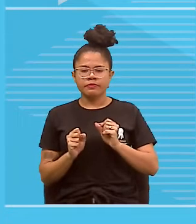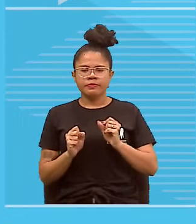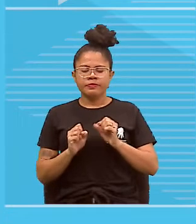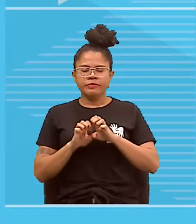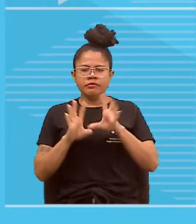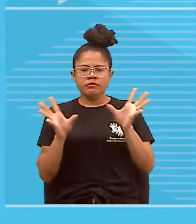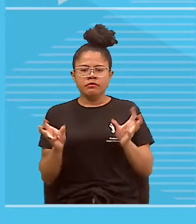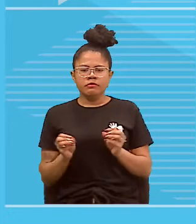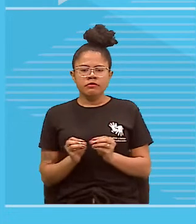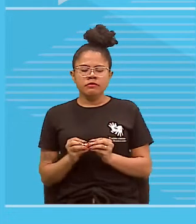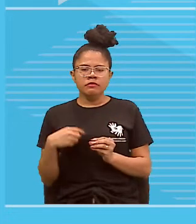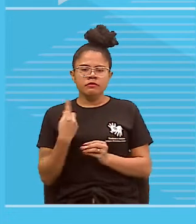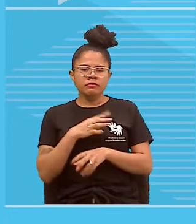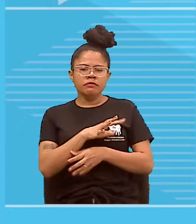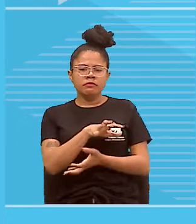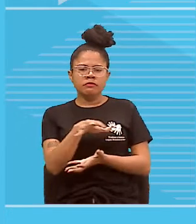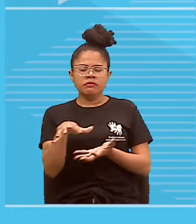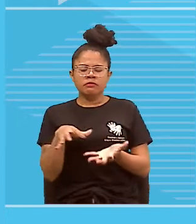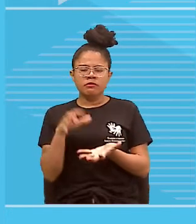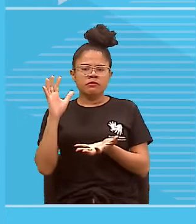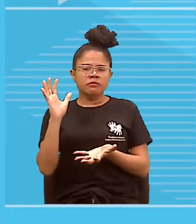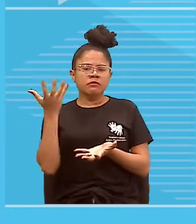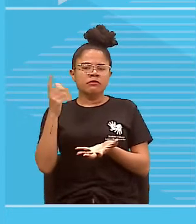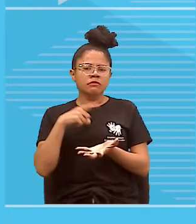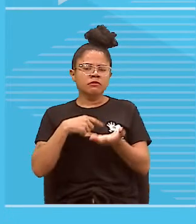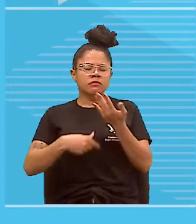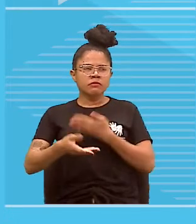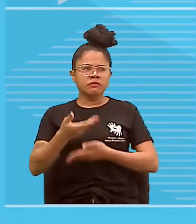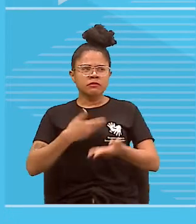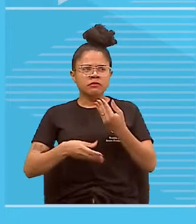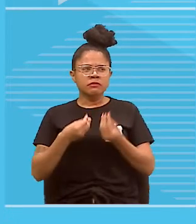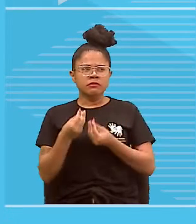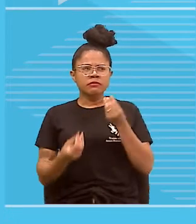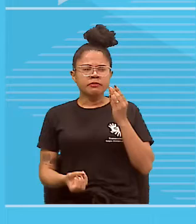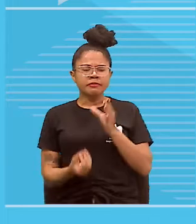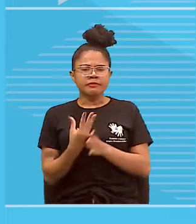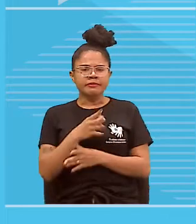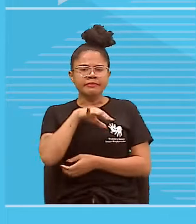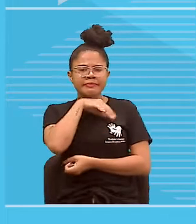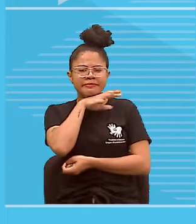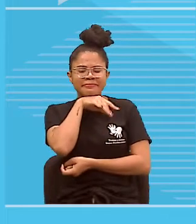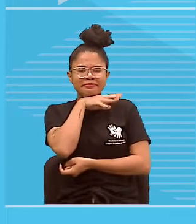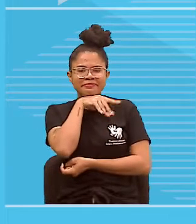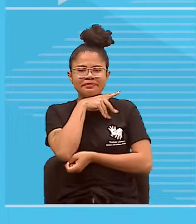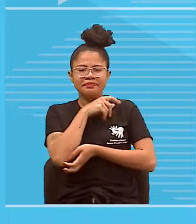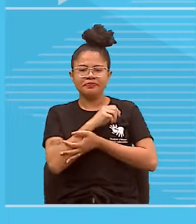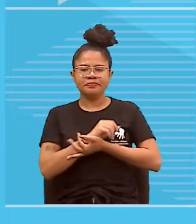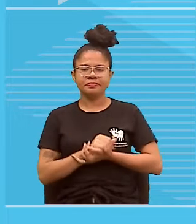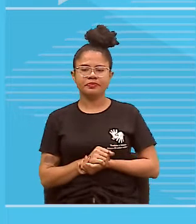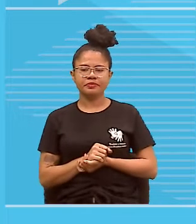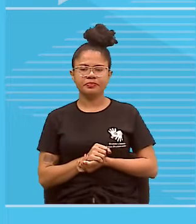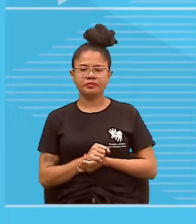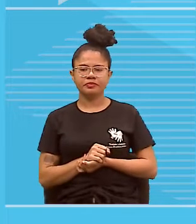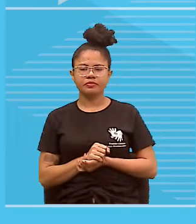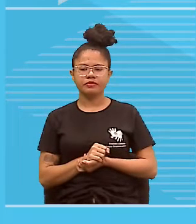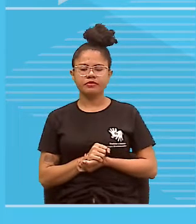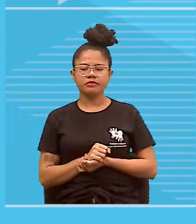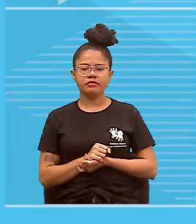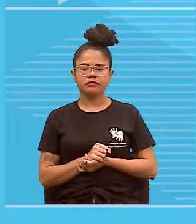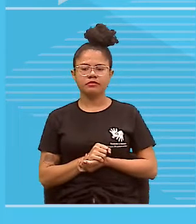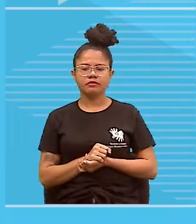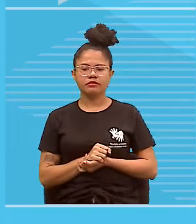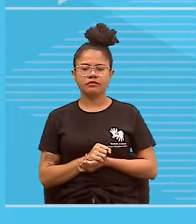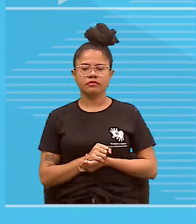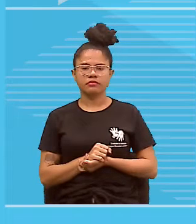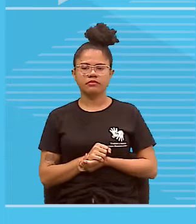climáticas tem completa relação com as espécies que existem no naquele momento né então quando você